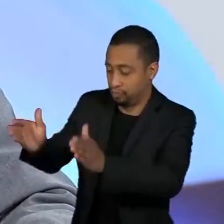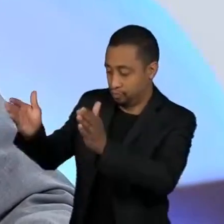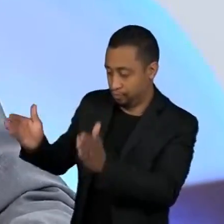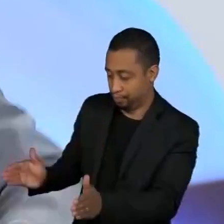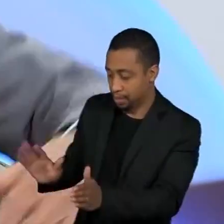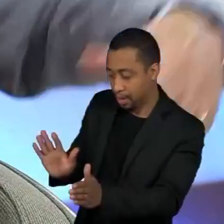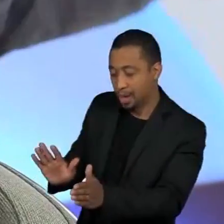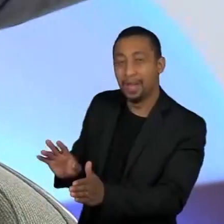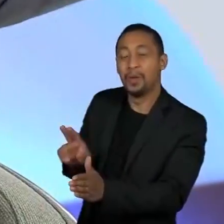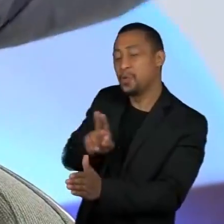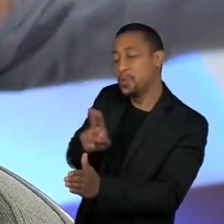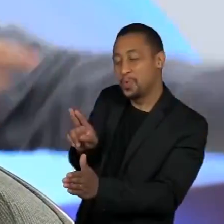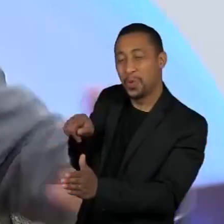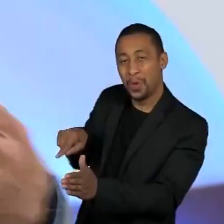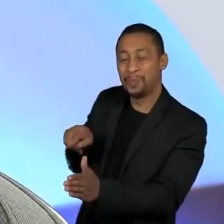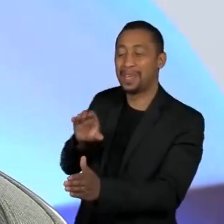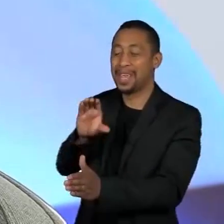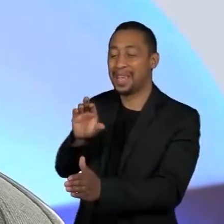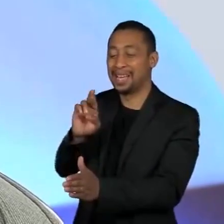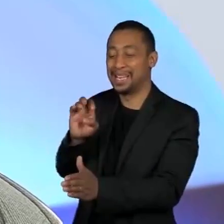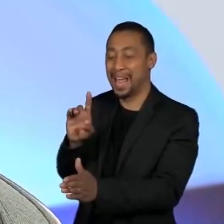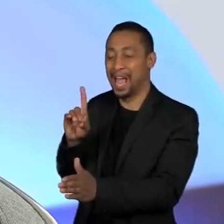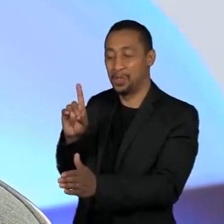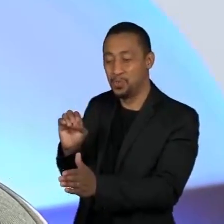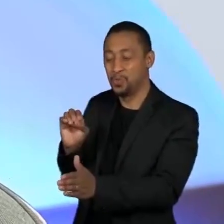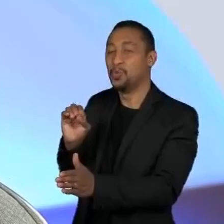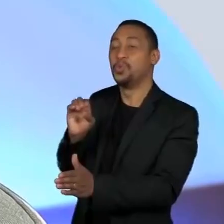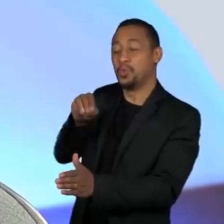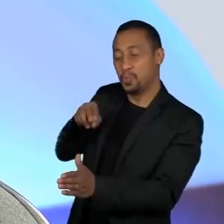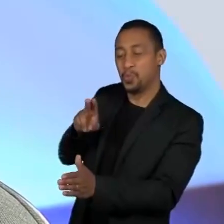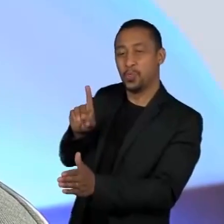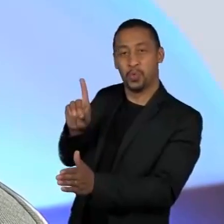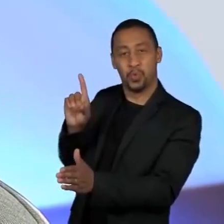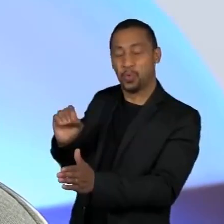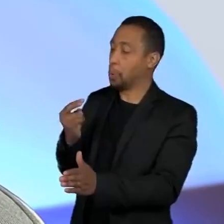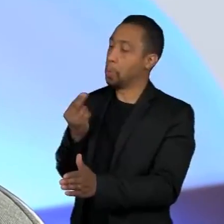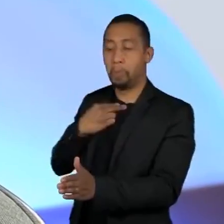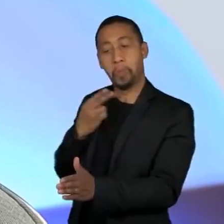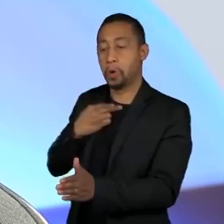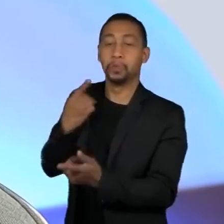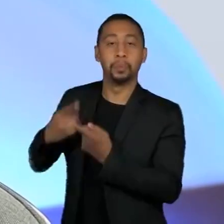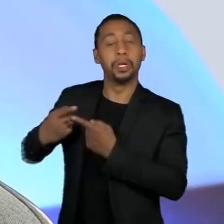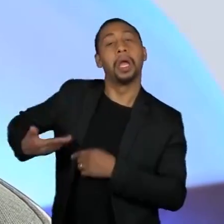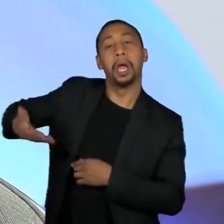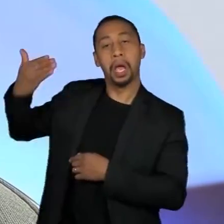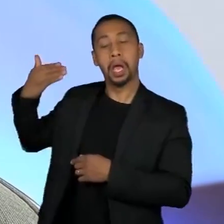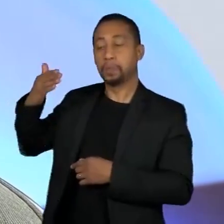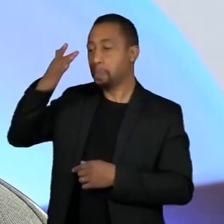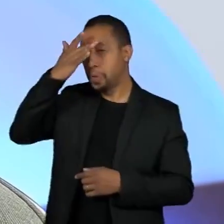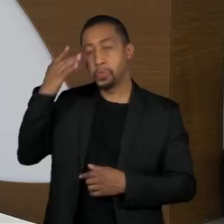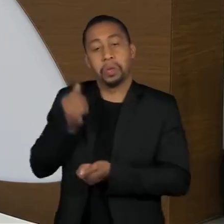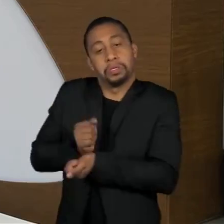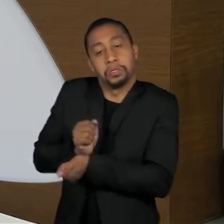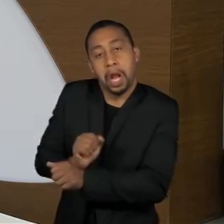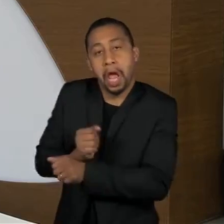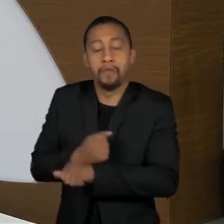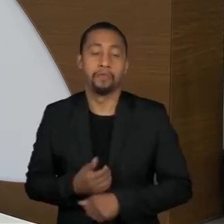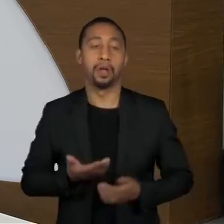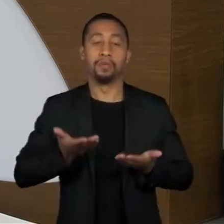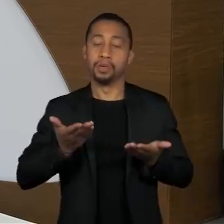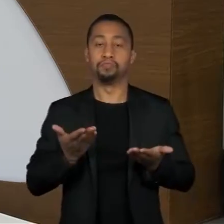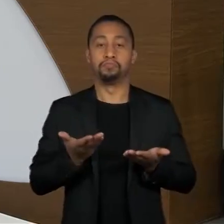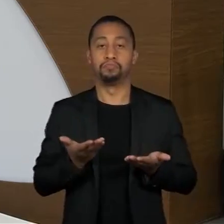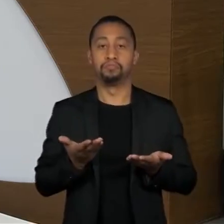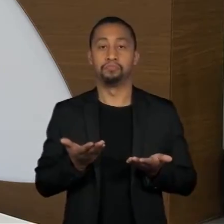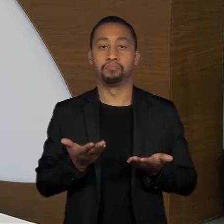das escravidão tinham os negros em pé se nós vamos pensar assim Karina Vamos Invadir Portugal que roubou o nosso